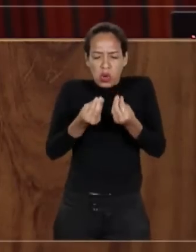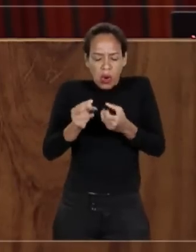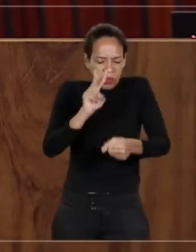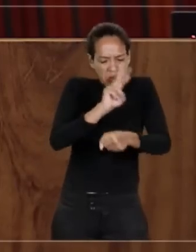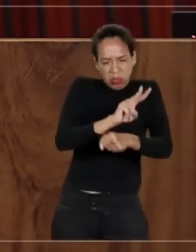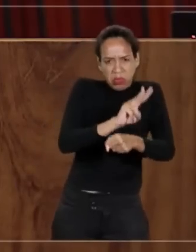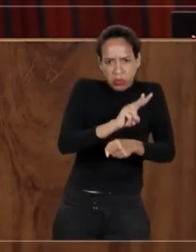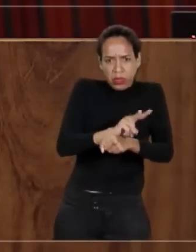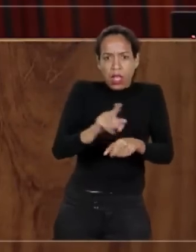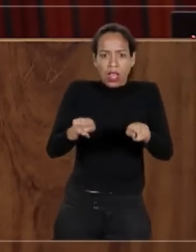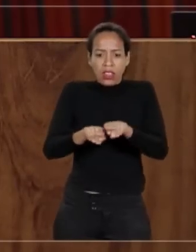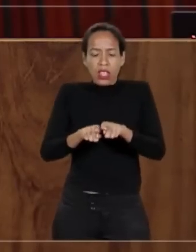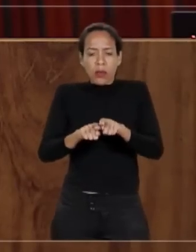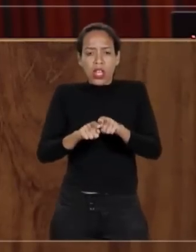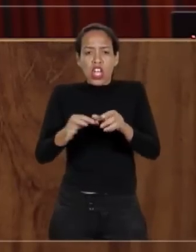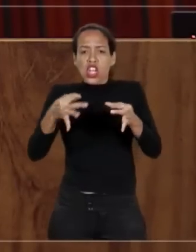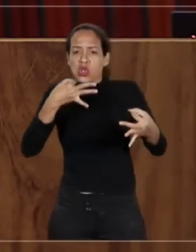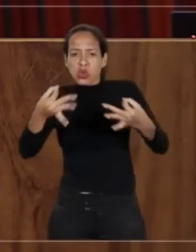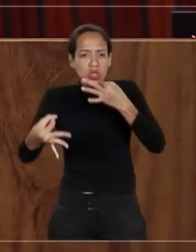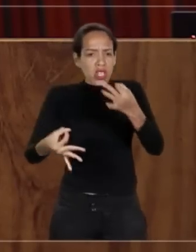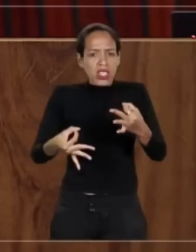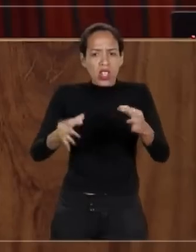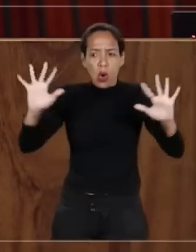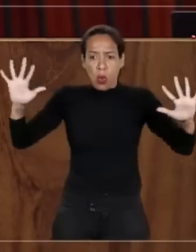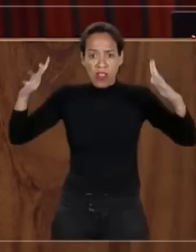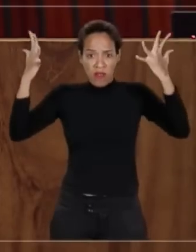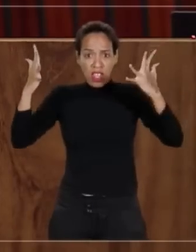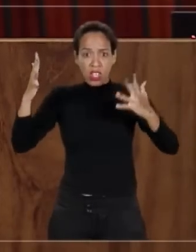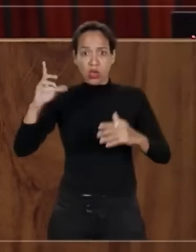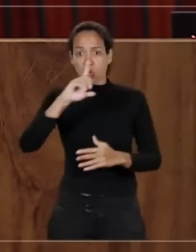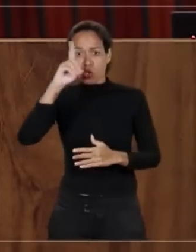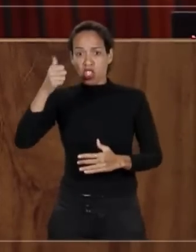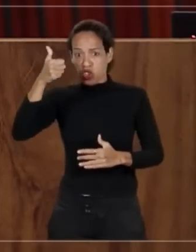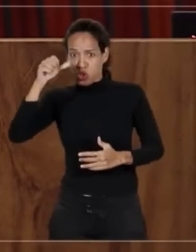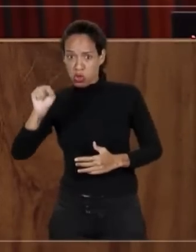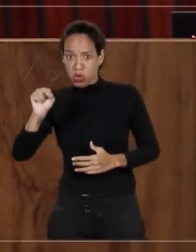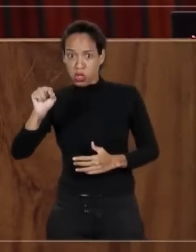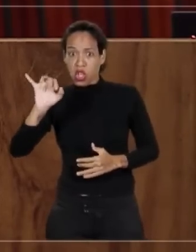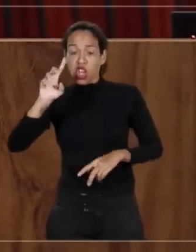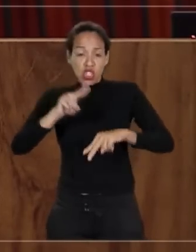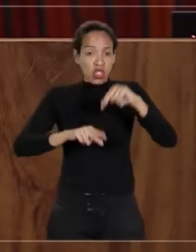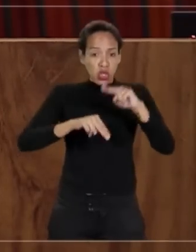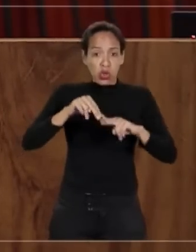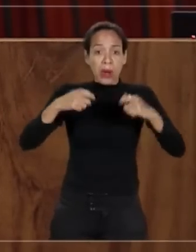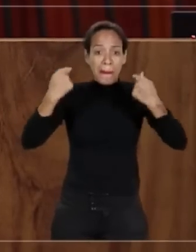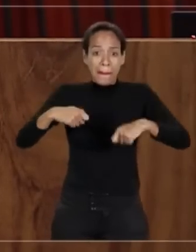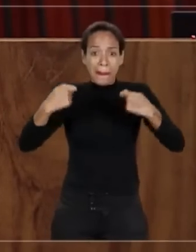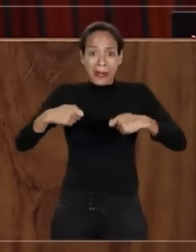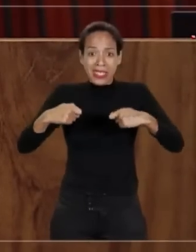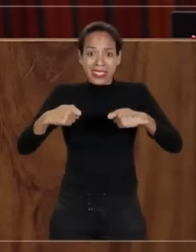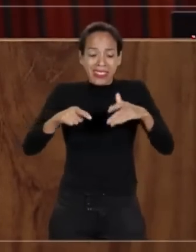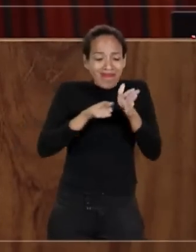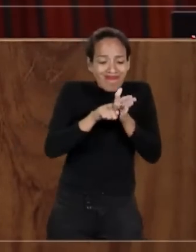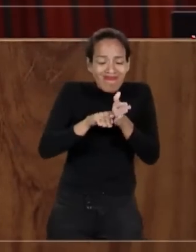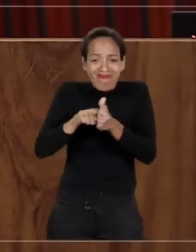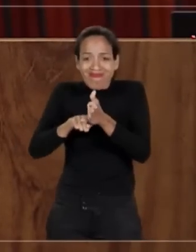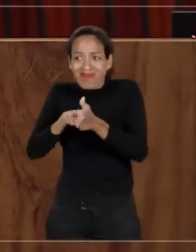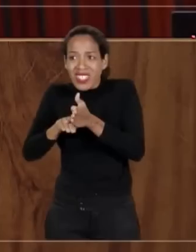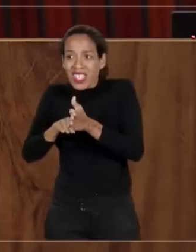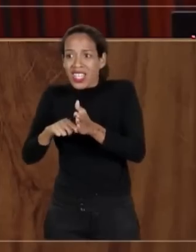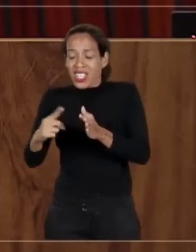defesa também sugere que o evento de 18/7/2022 seja analisado de forma pontual e